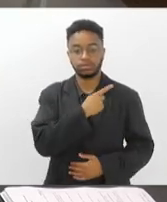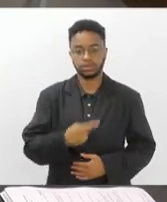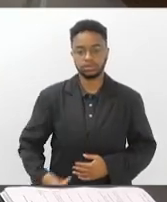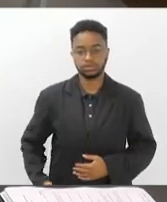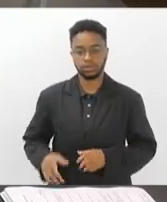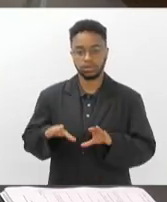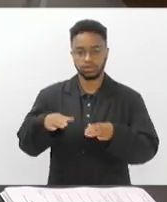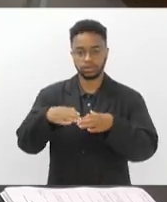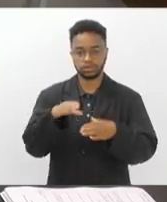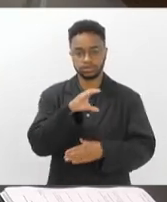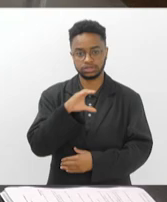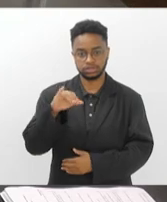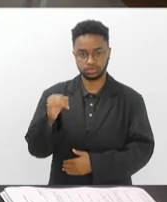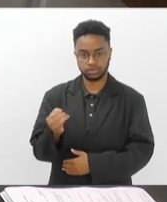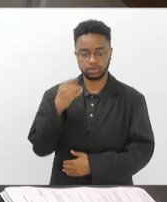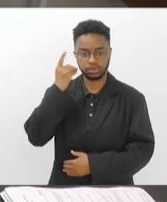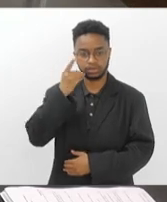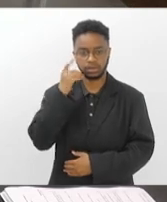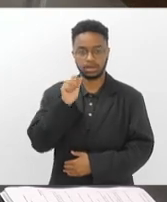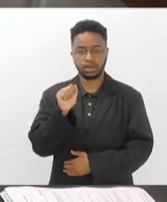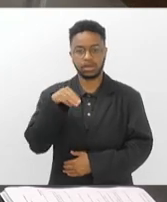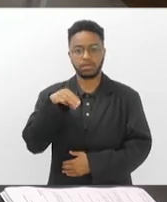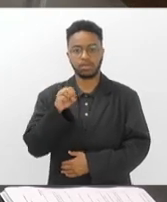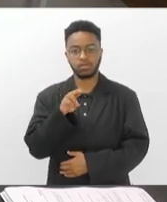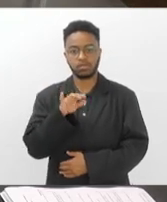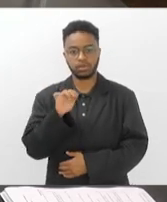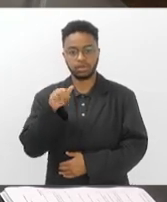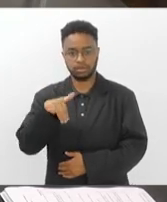Comissão de Constituição e Justiça, deputado Rodrigo Amorim,